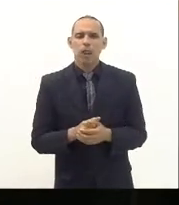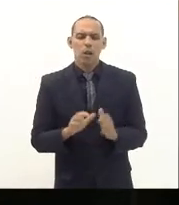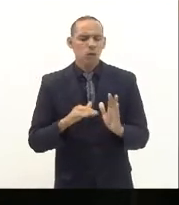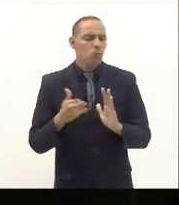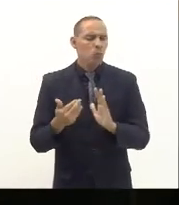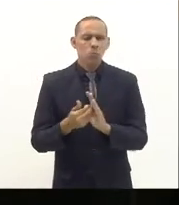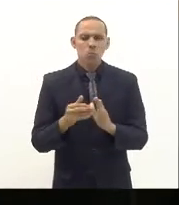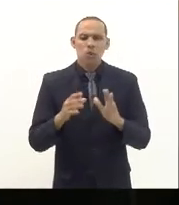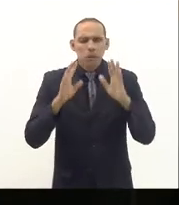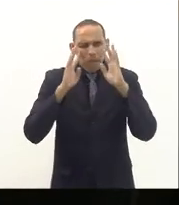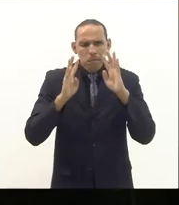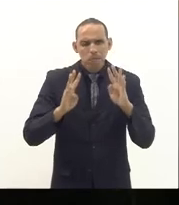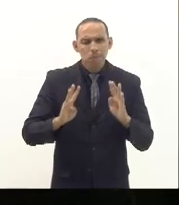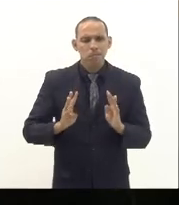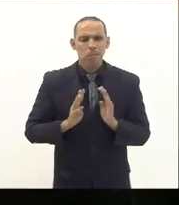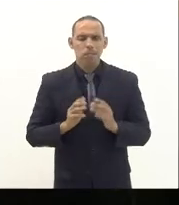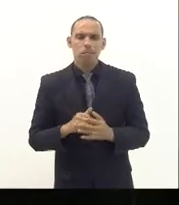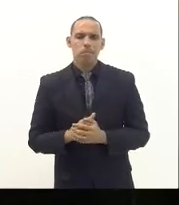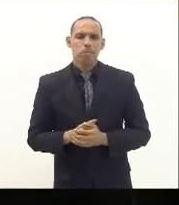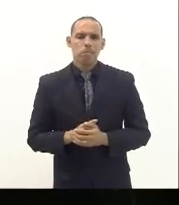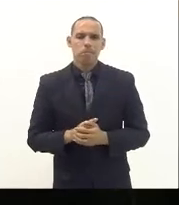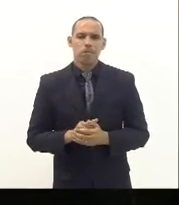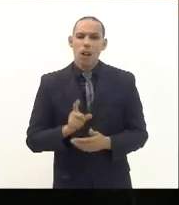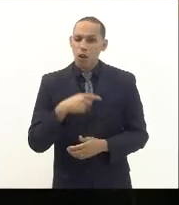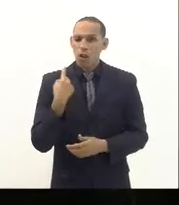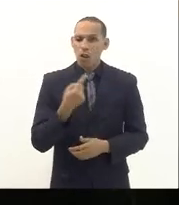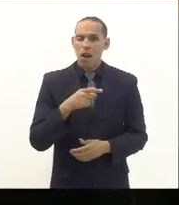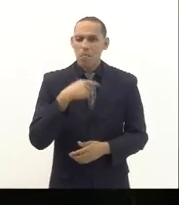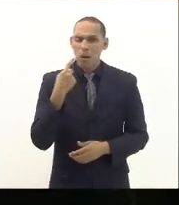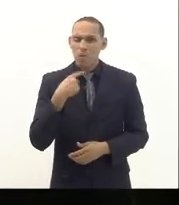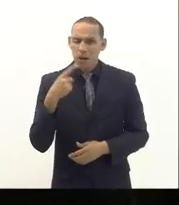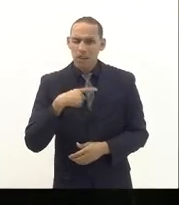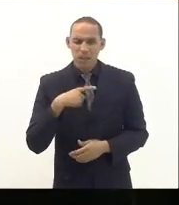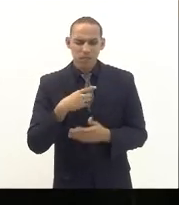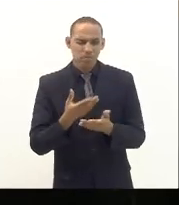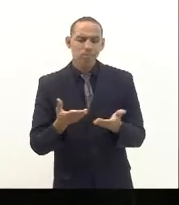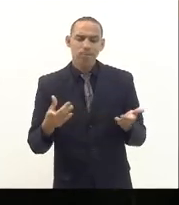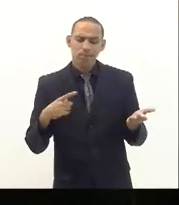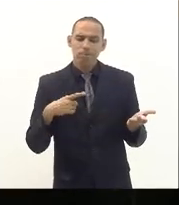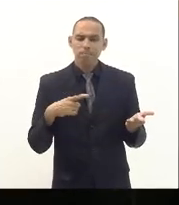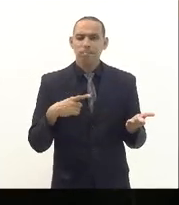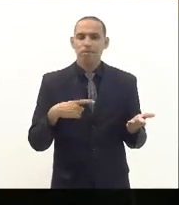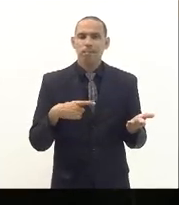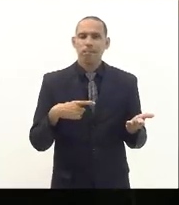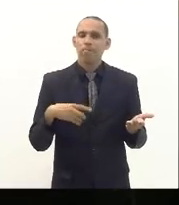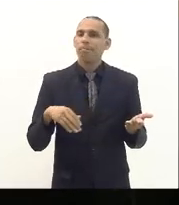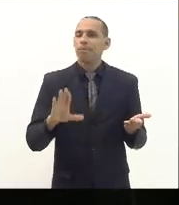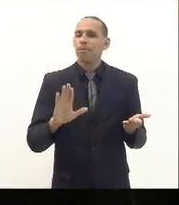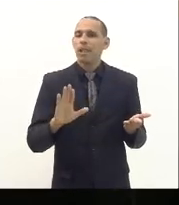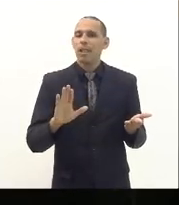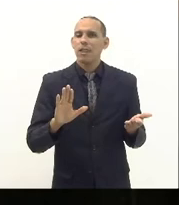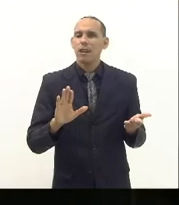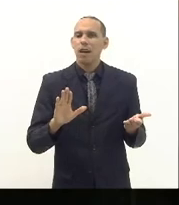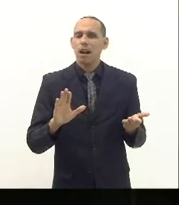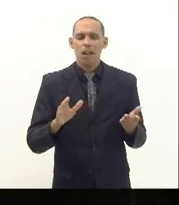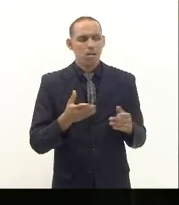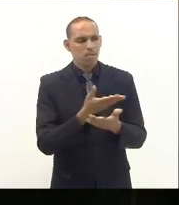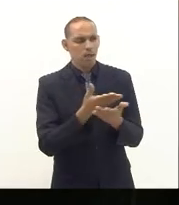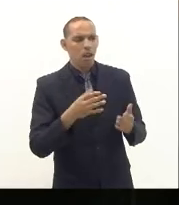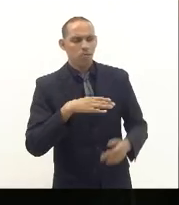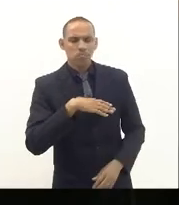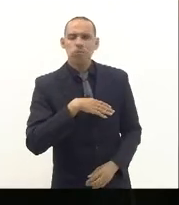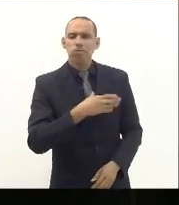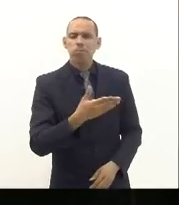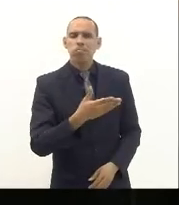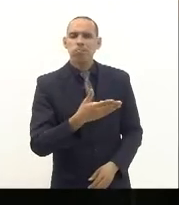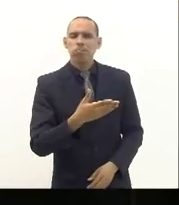tudo que estamos ouvindo e tivemos as mortes tivemos as mortes mais bravos são